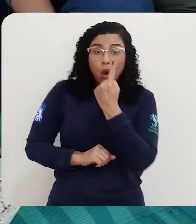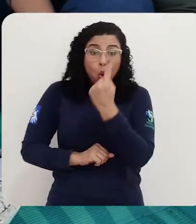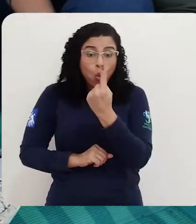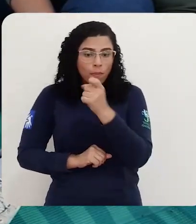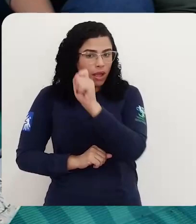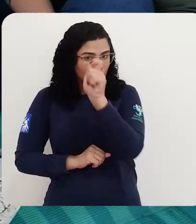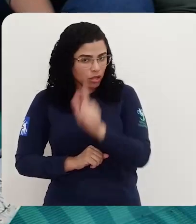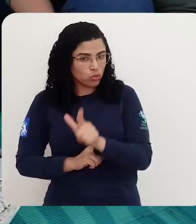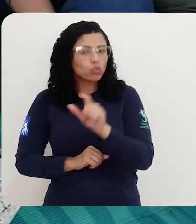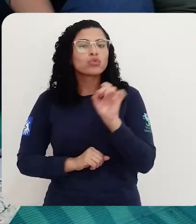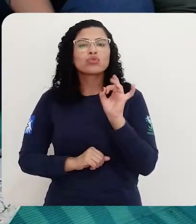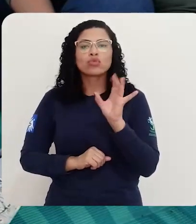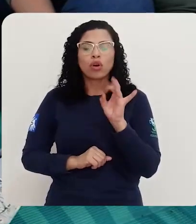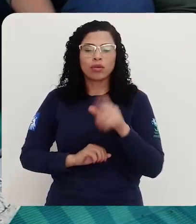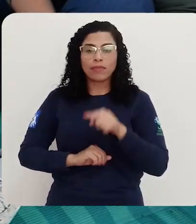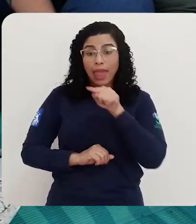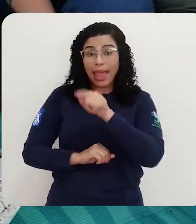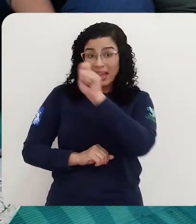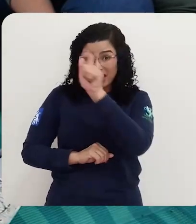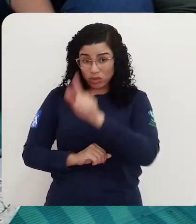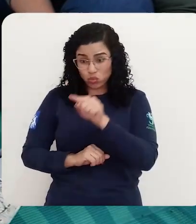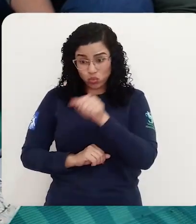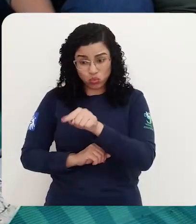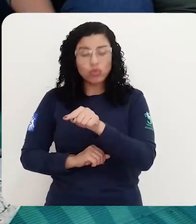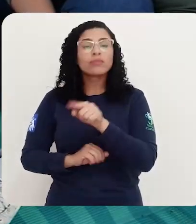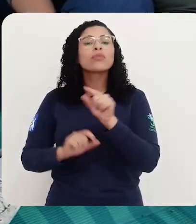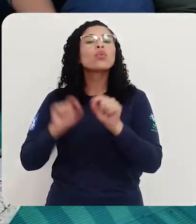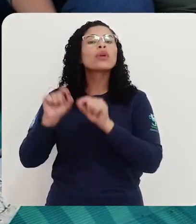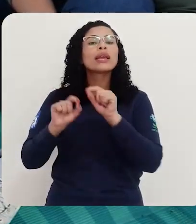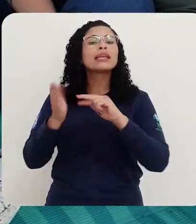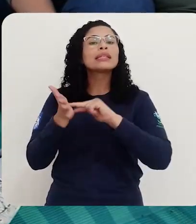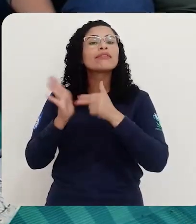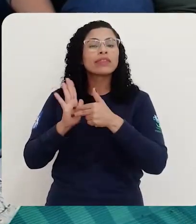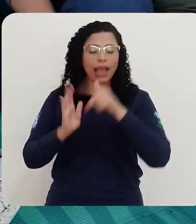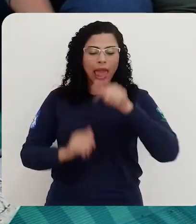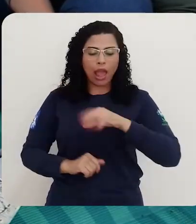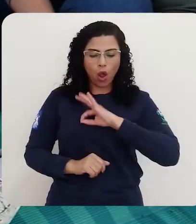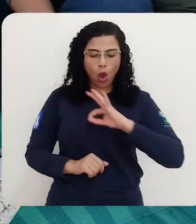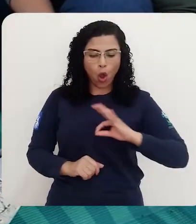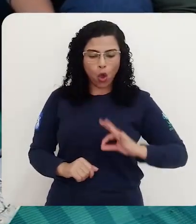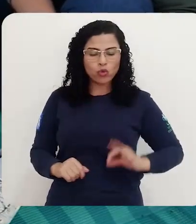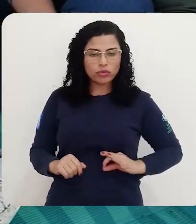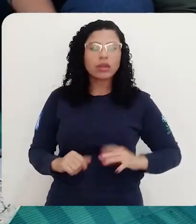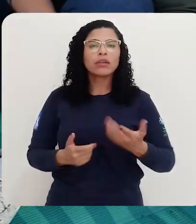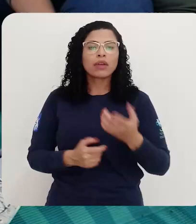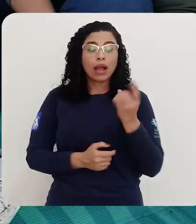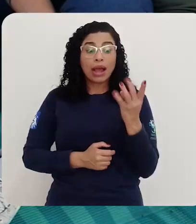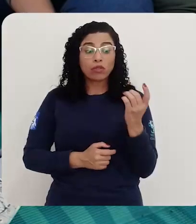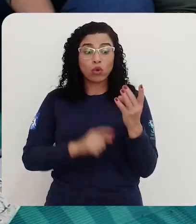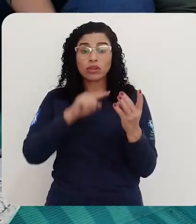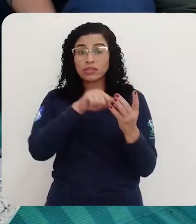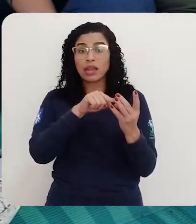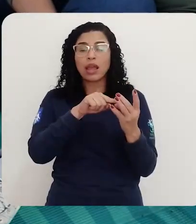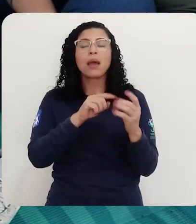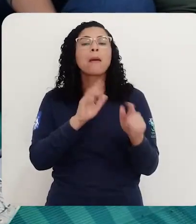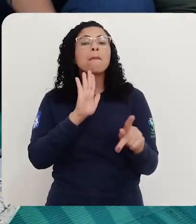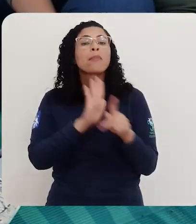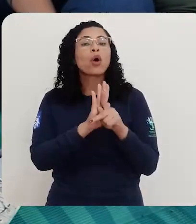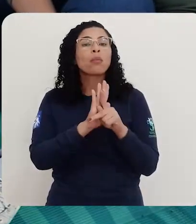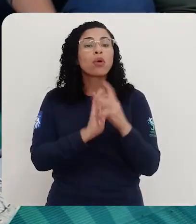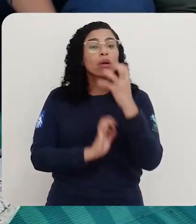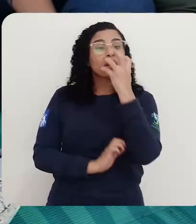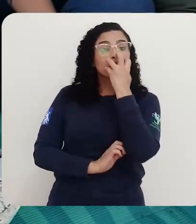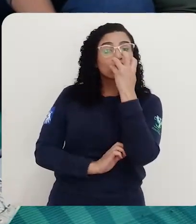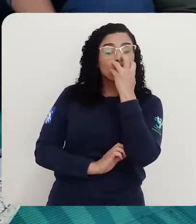vermelhas e apenas uma pecinha azul. Essa peça azul aqui simboliza a onça e as demais 14